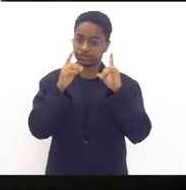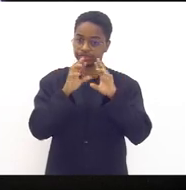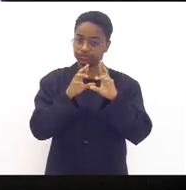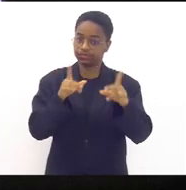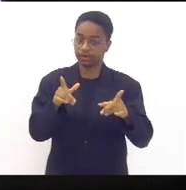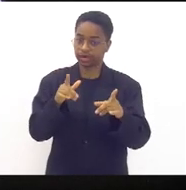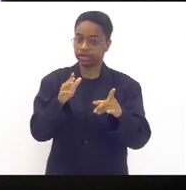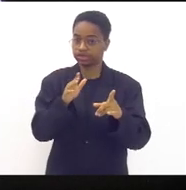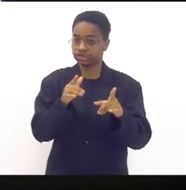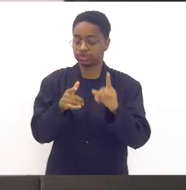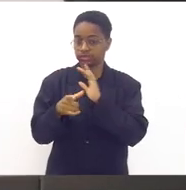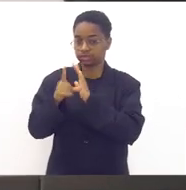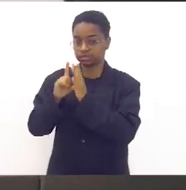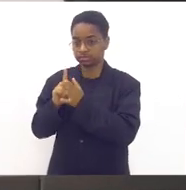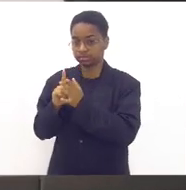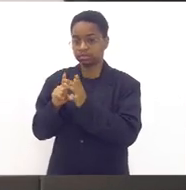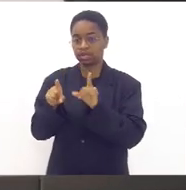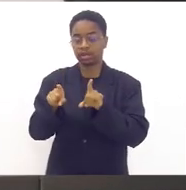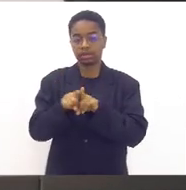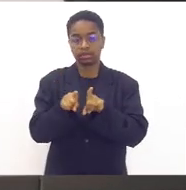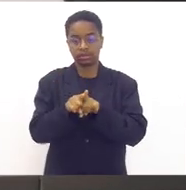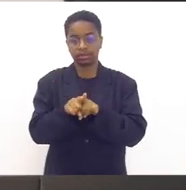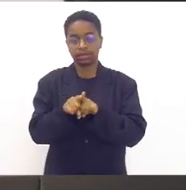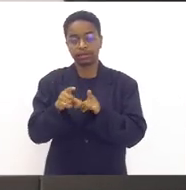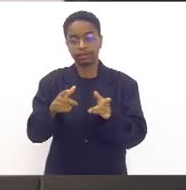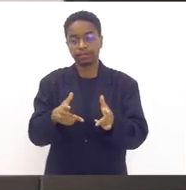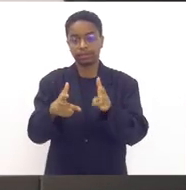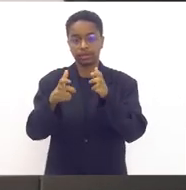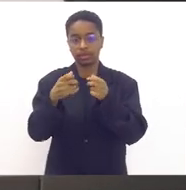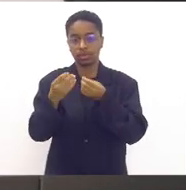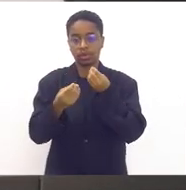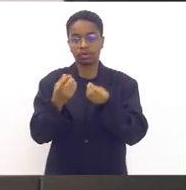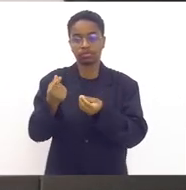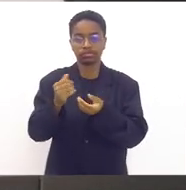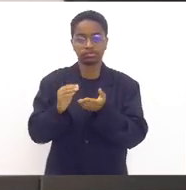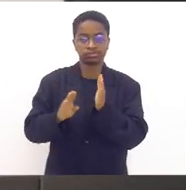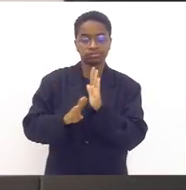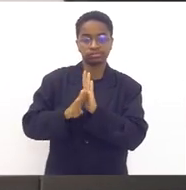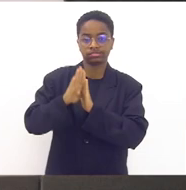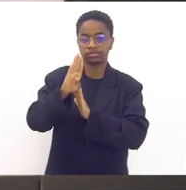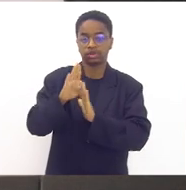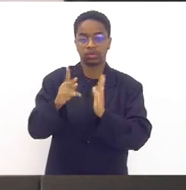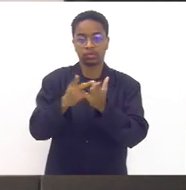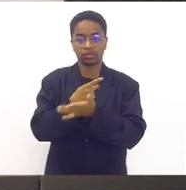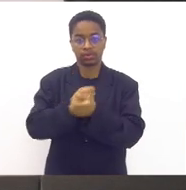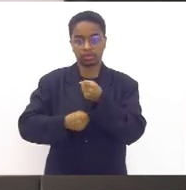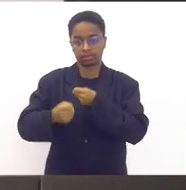de outrora, mas assim, também considerando essas receitas extraordinárias que nós tivemos ano passado, né?